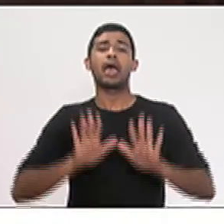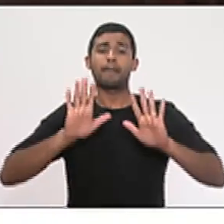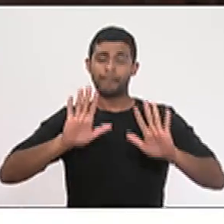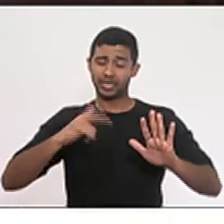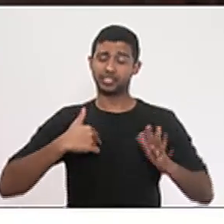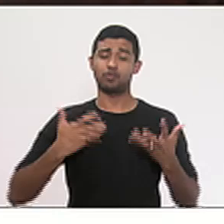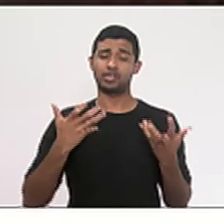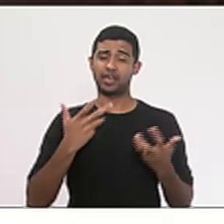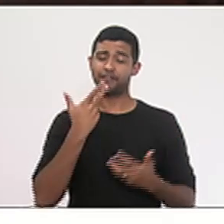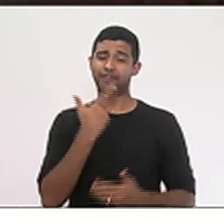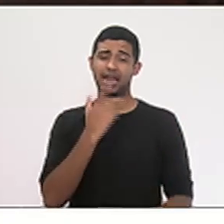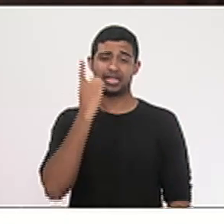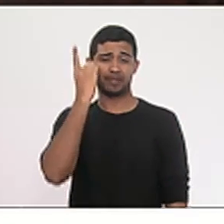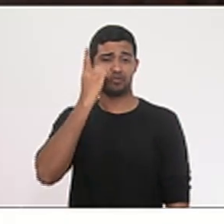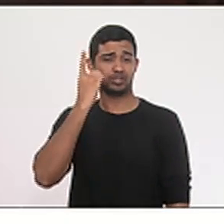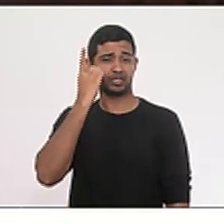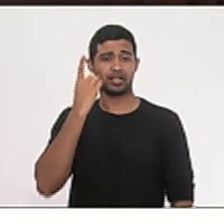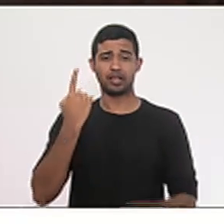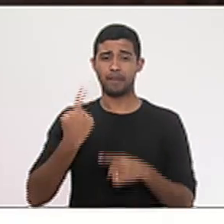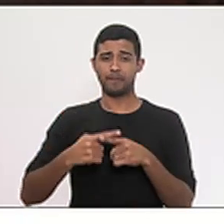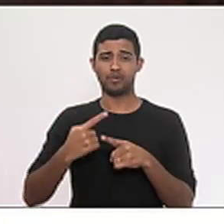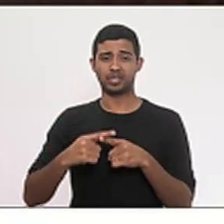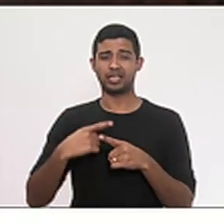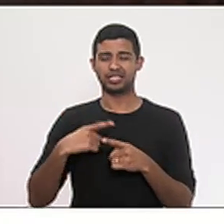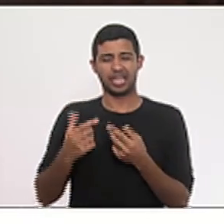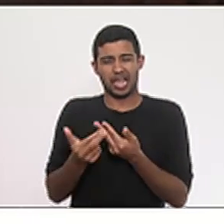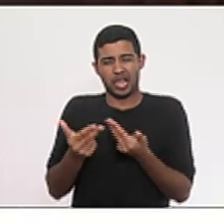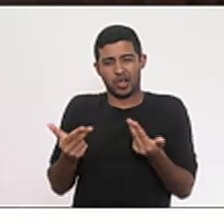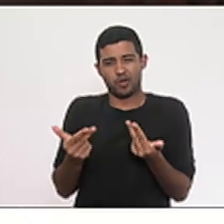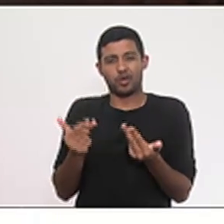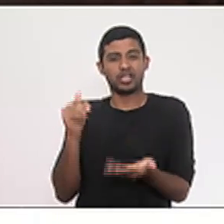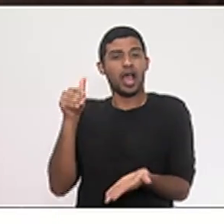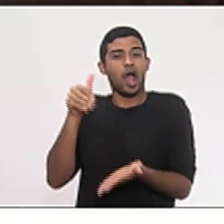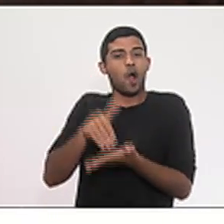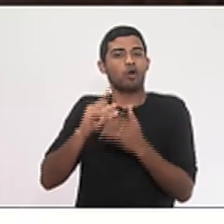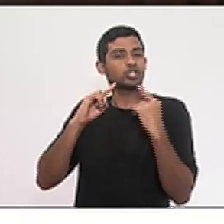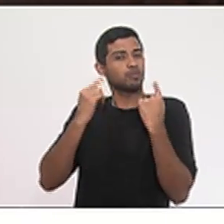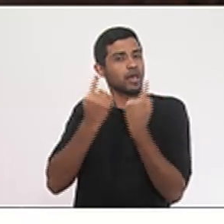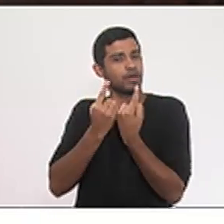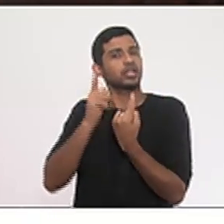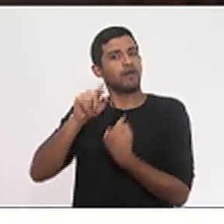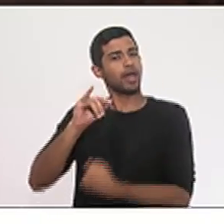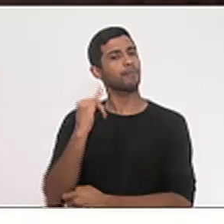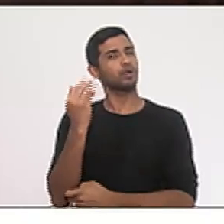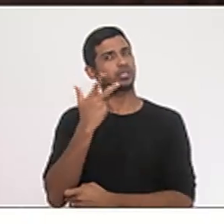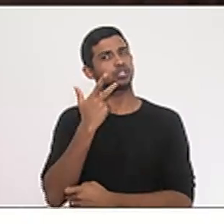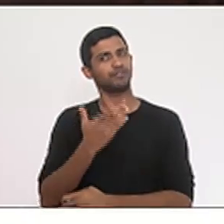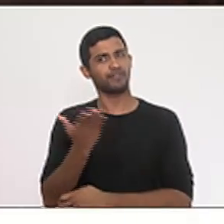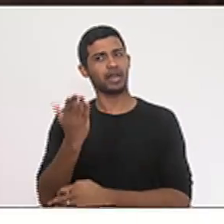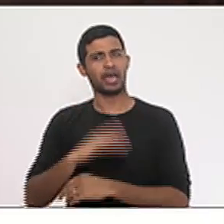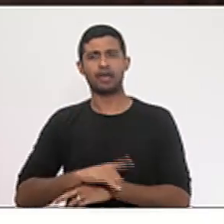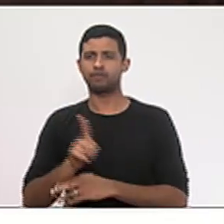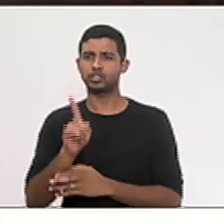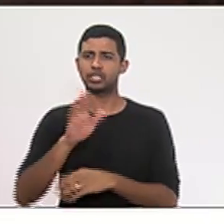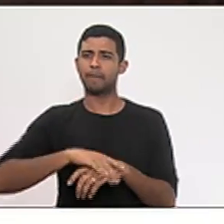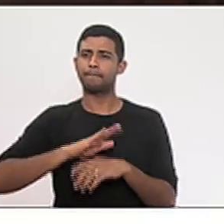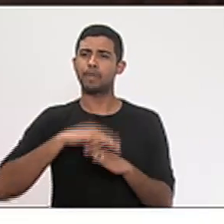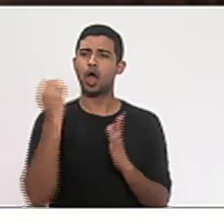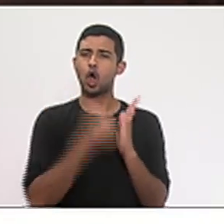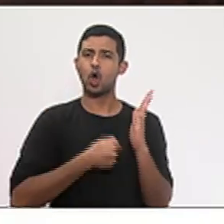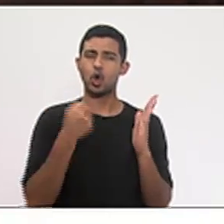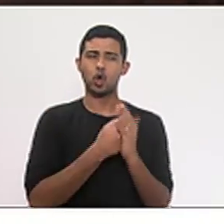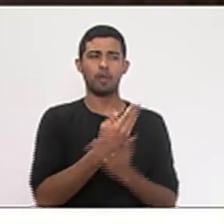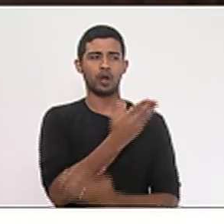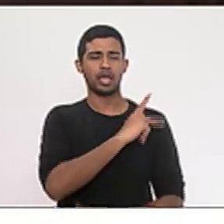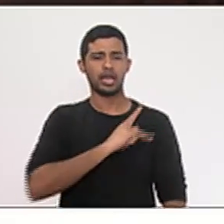aqui, deputado, porque tem uma coisa que ficou na conta da última audiência, que é importante que o senhor saiba. O senhor cobrou do atual